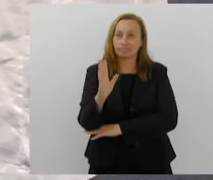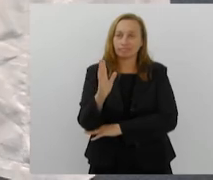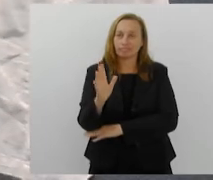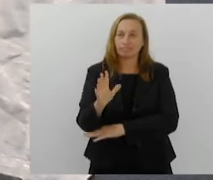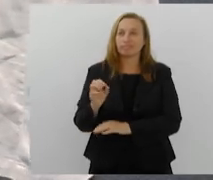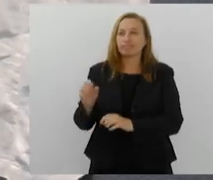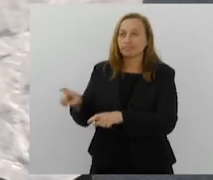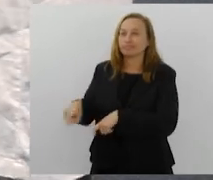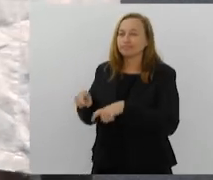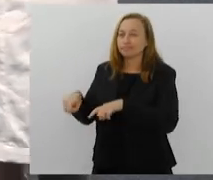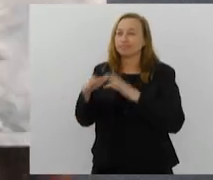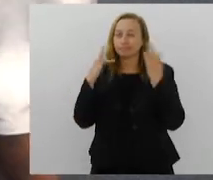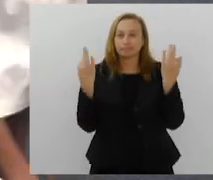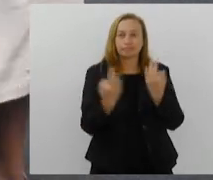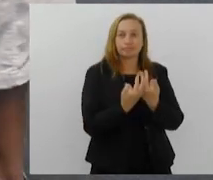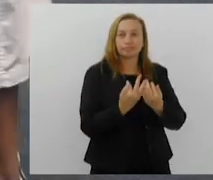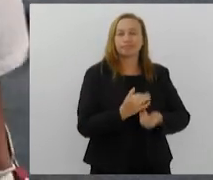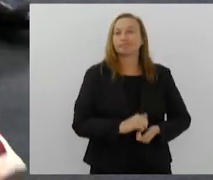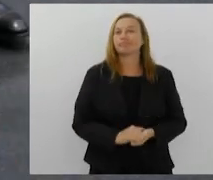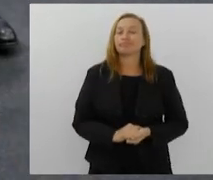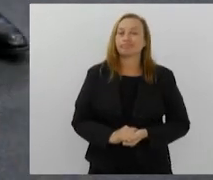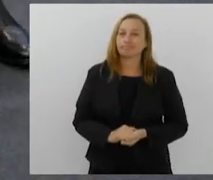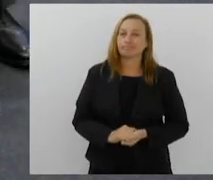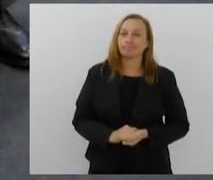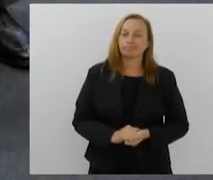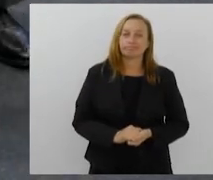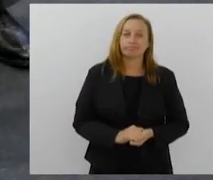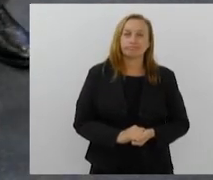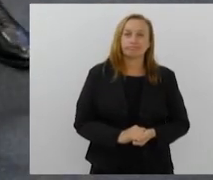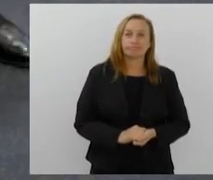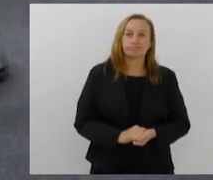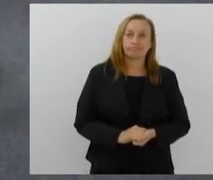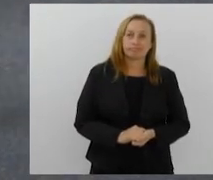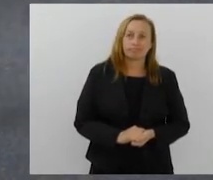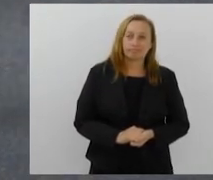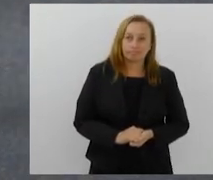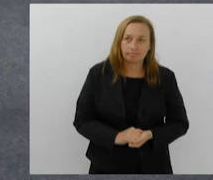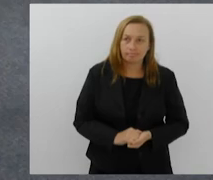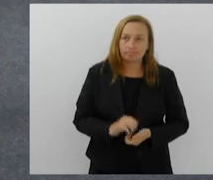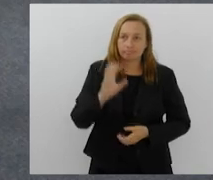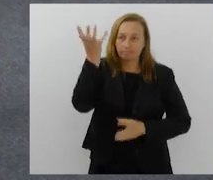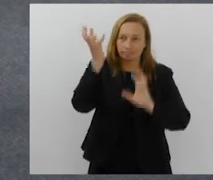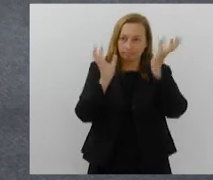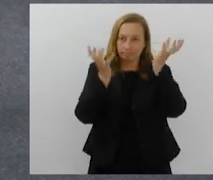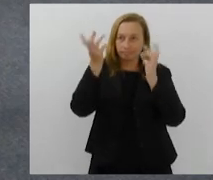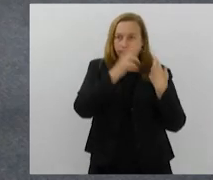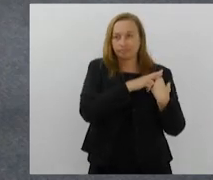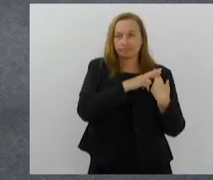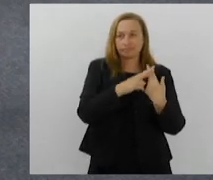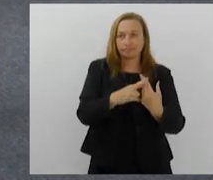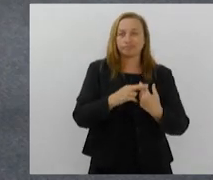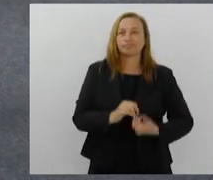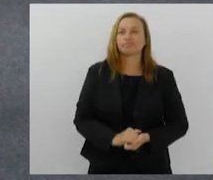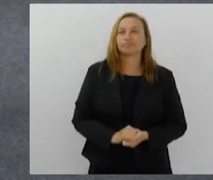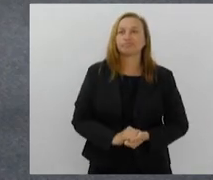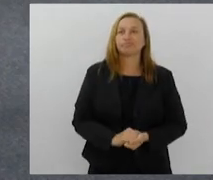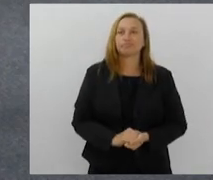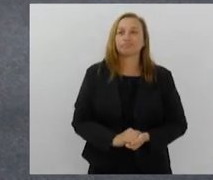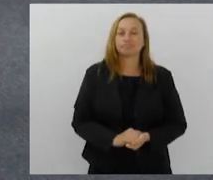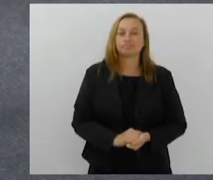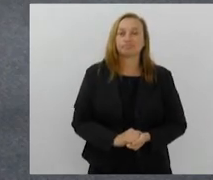dos pilares da preservação ambiental no enfrentamento das emergências climáticas e na responsabilização do poder